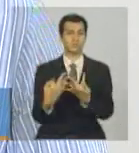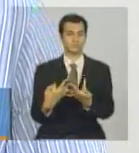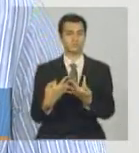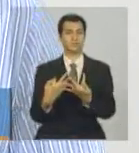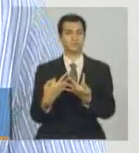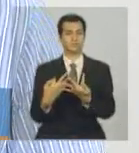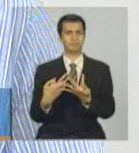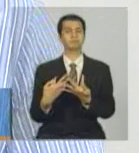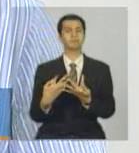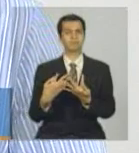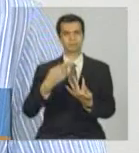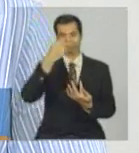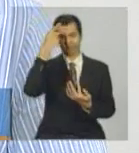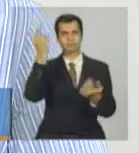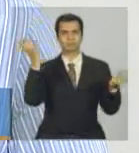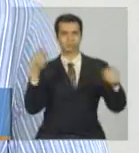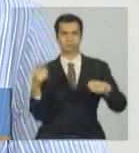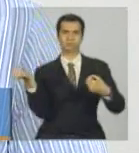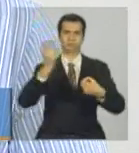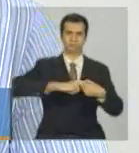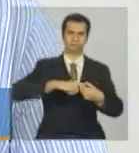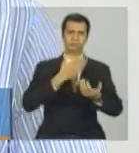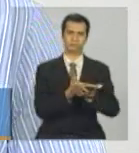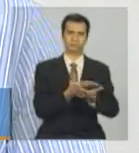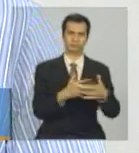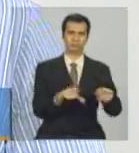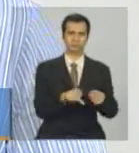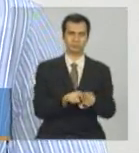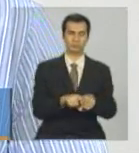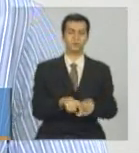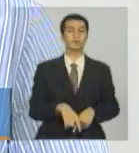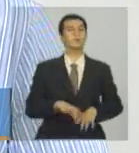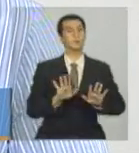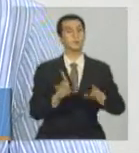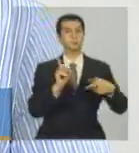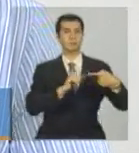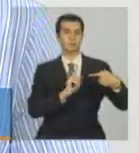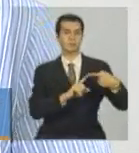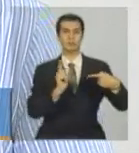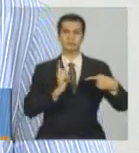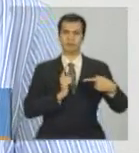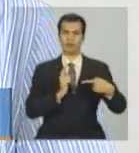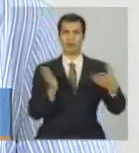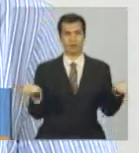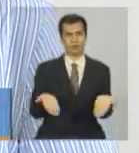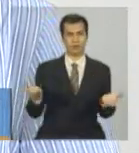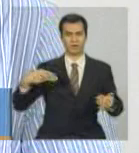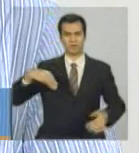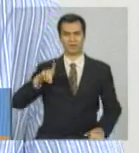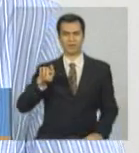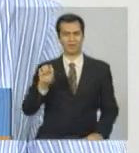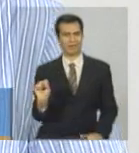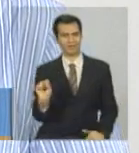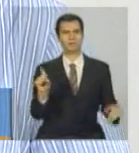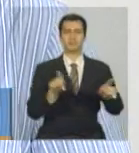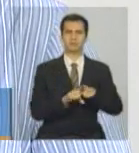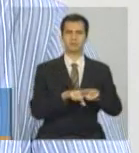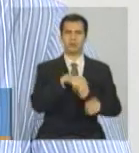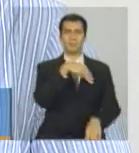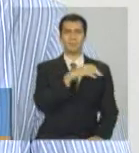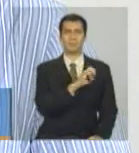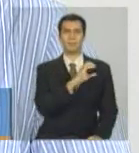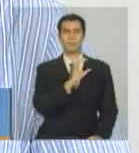que nós temos? Primeiro, uma parceria que se caracteriza por uma aproximação entre o Ministério da Educação e o Ministério do Desenvolvimento Social. A partir